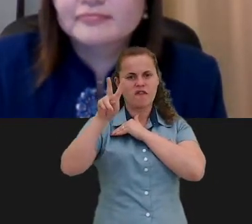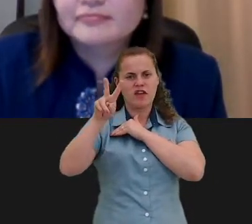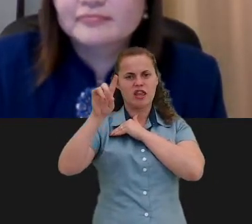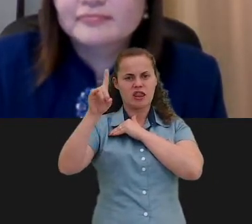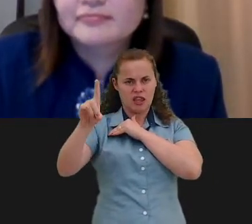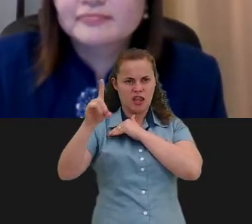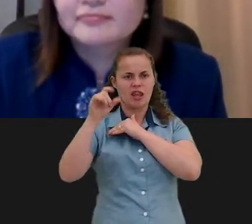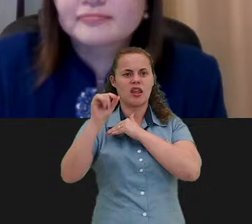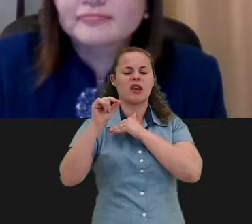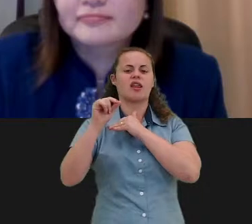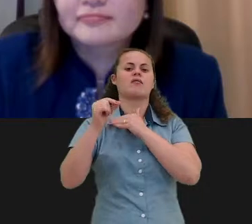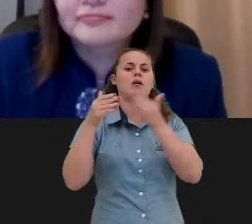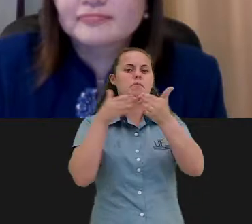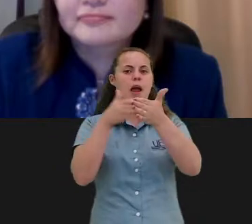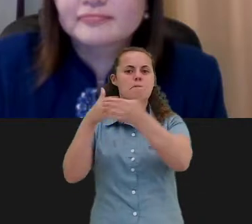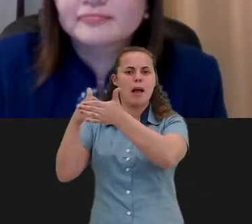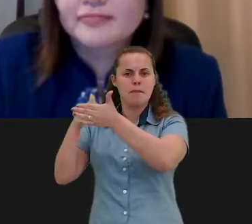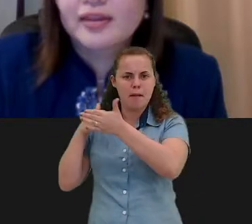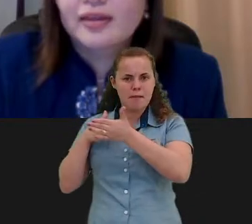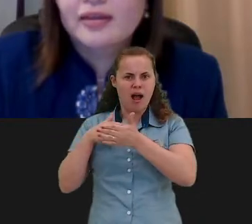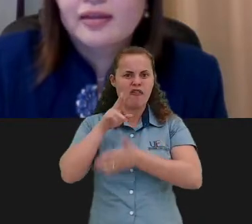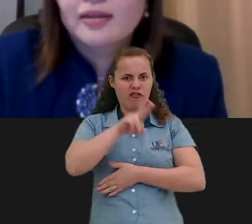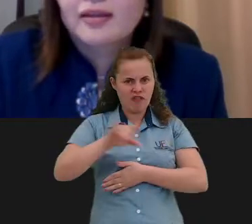trazer muitos entraves?